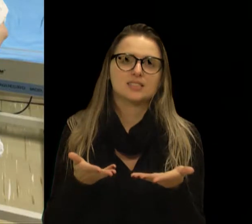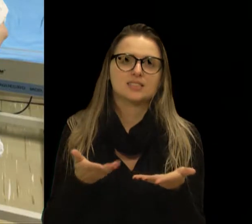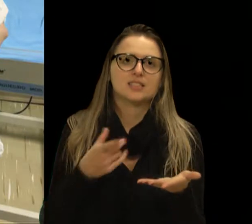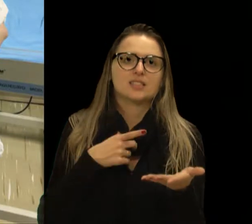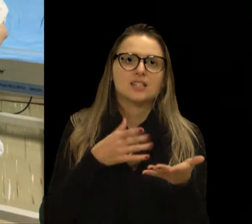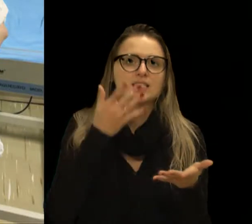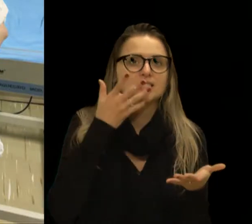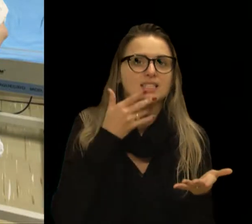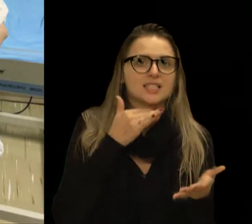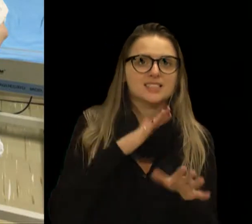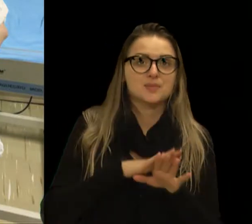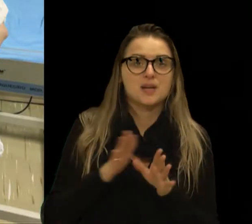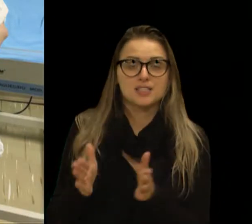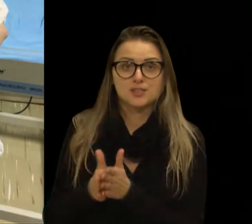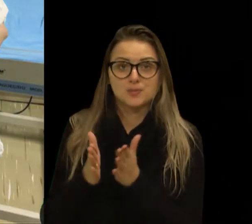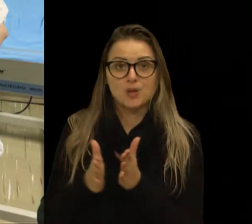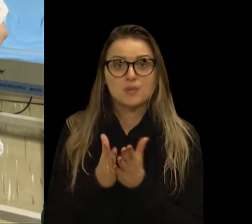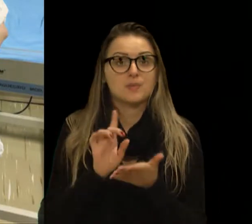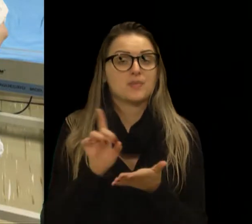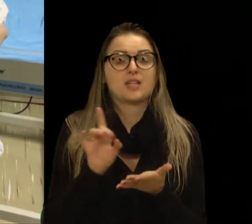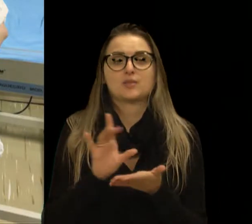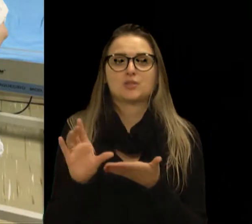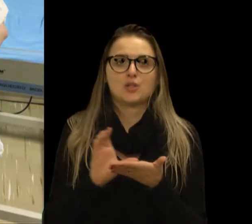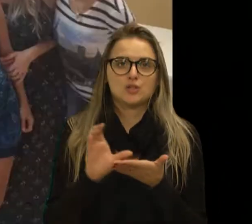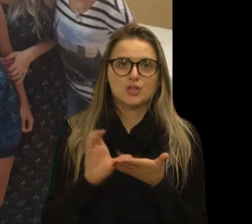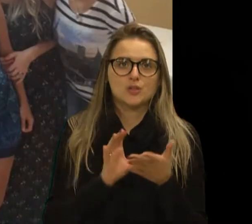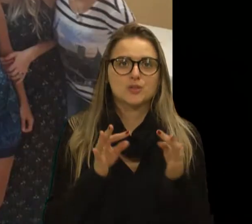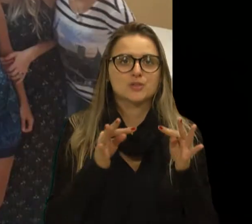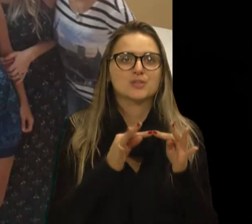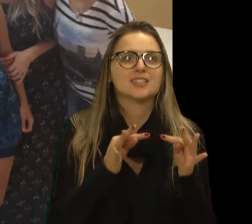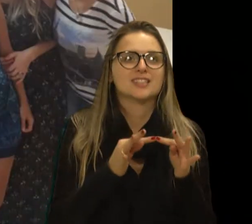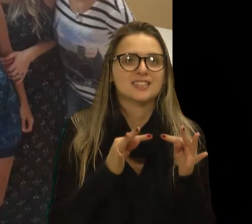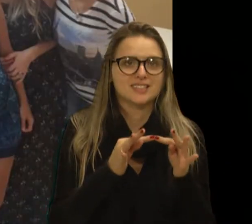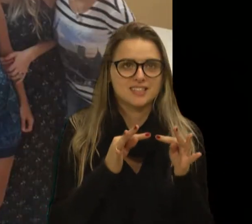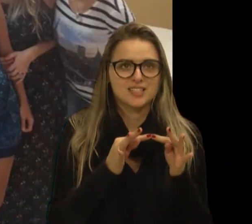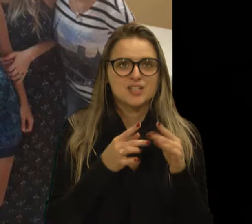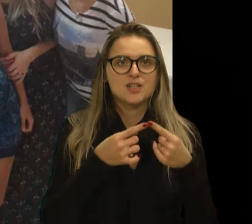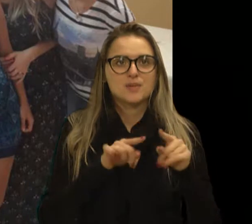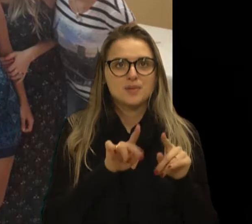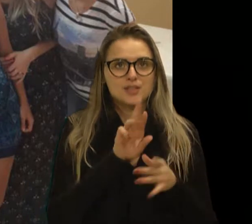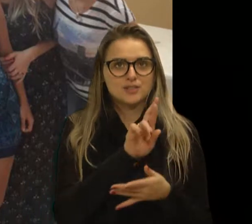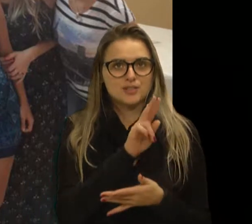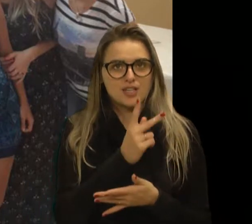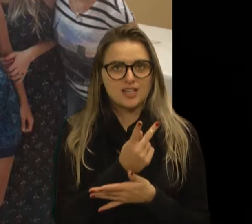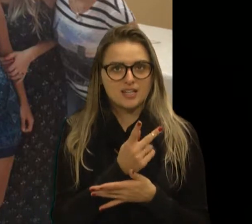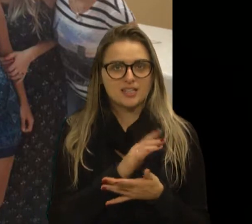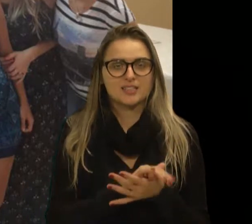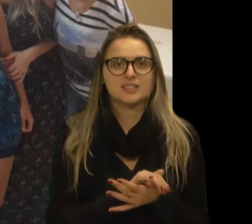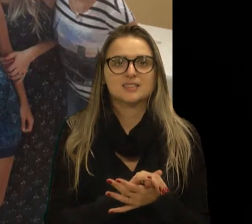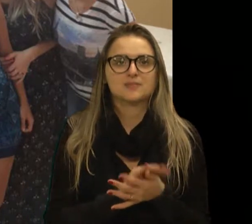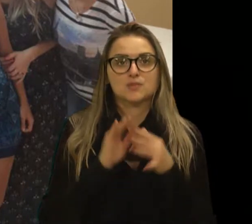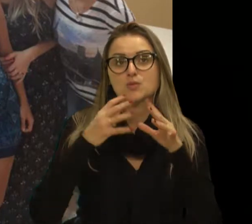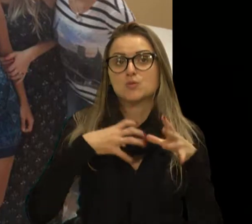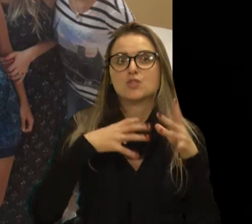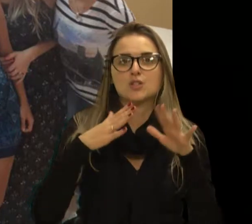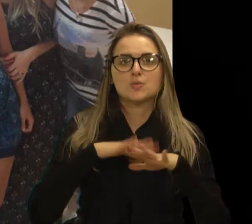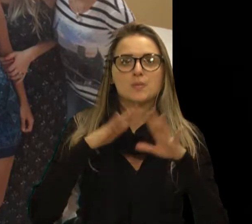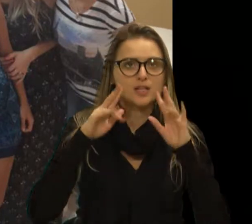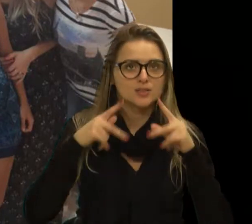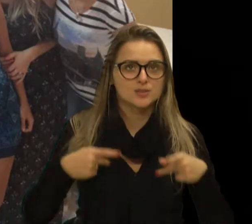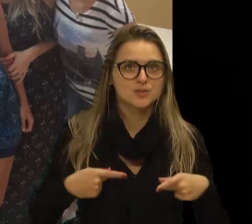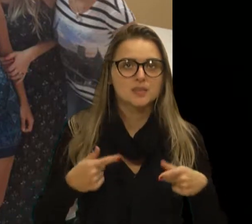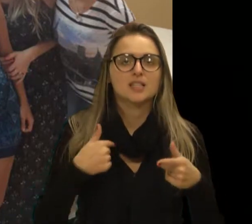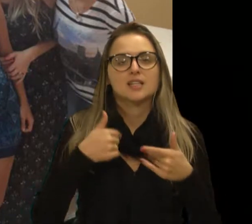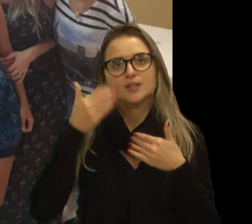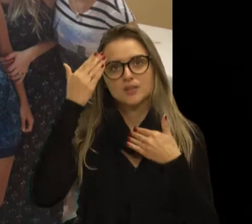necessitada, não só de recursos técnicos, mas de recursos humanos. Então, agradeço também